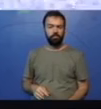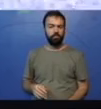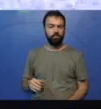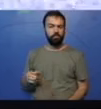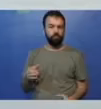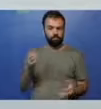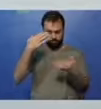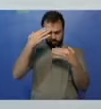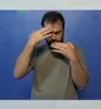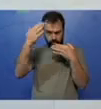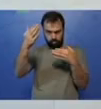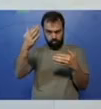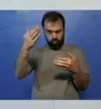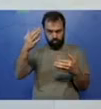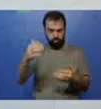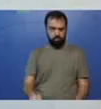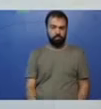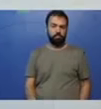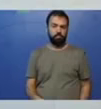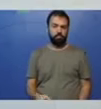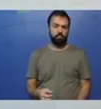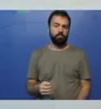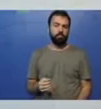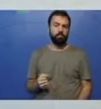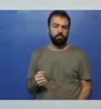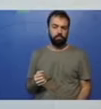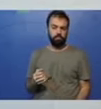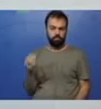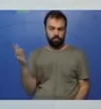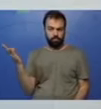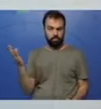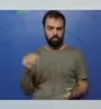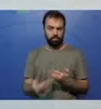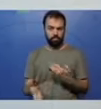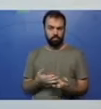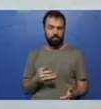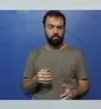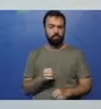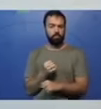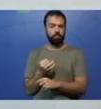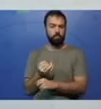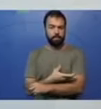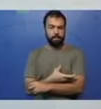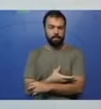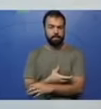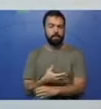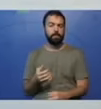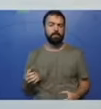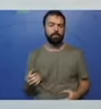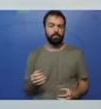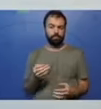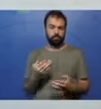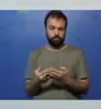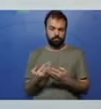Bom, pessoal, esse é o conteúdo que eu gostaria de ter transmitido. Espero que tenham gostado e bons estudos a todos.